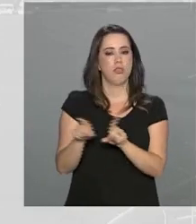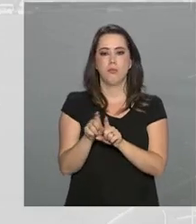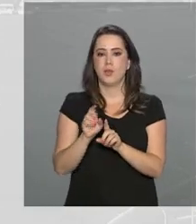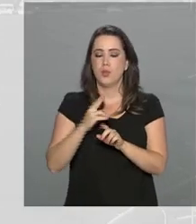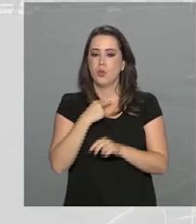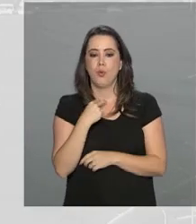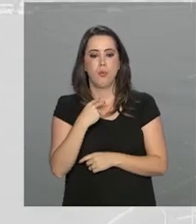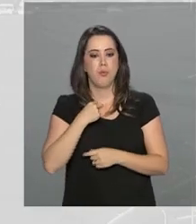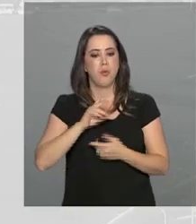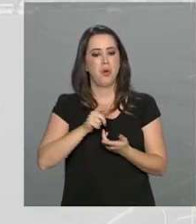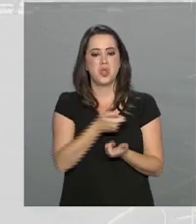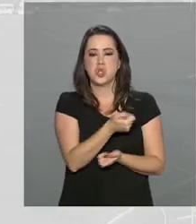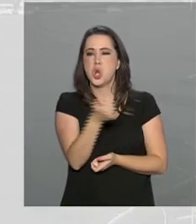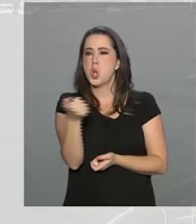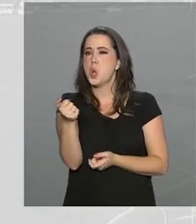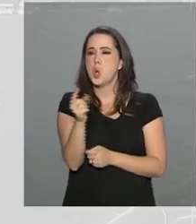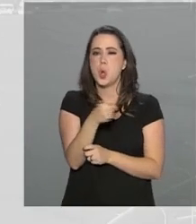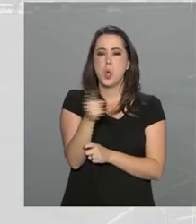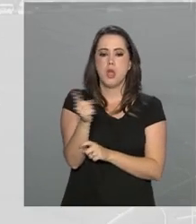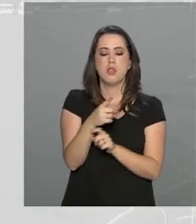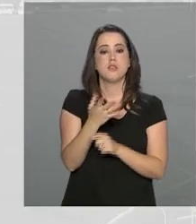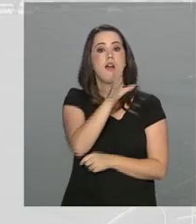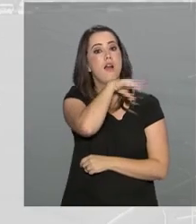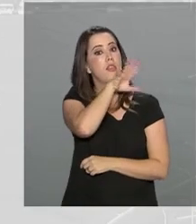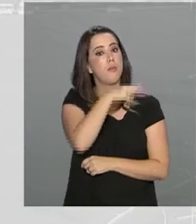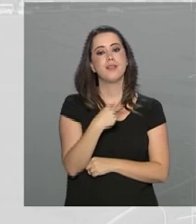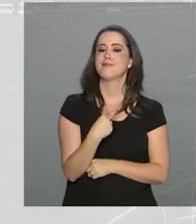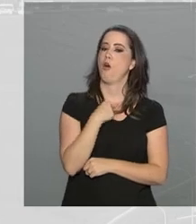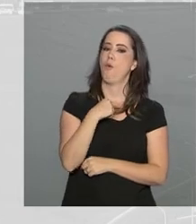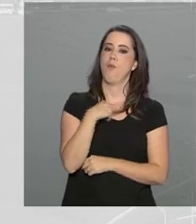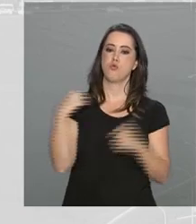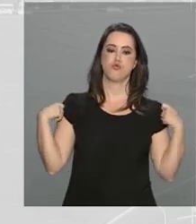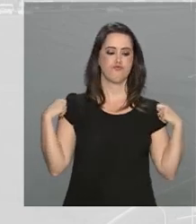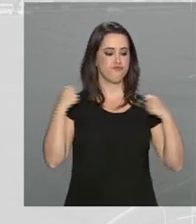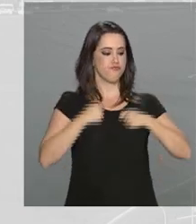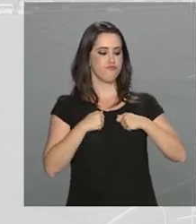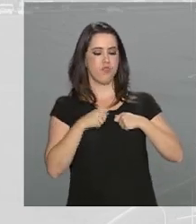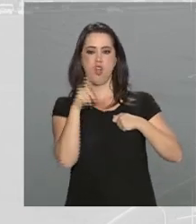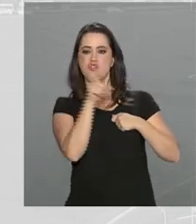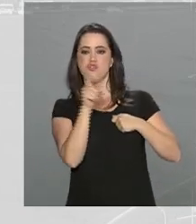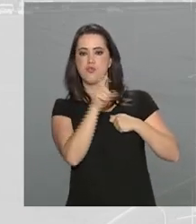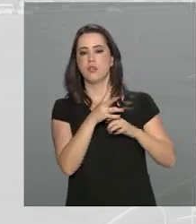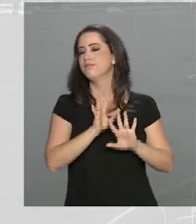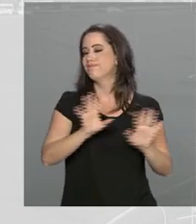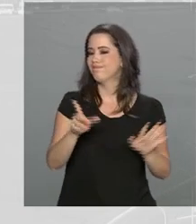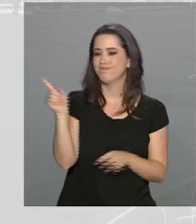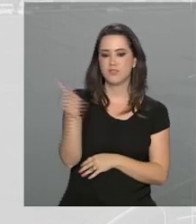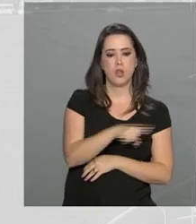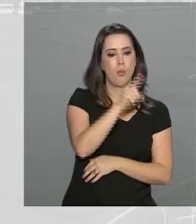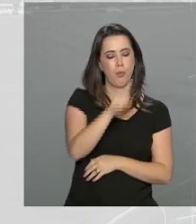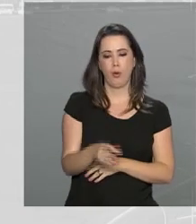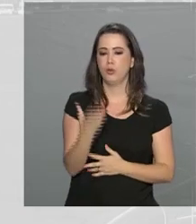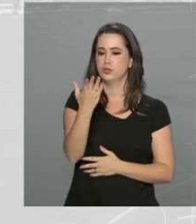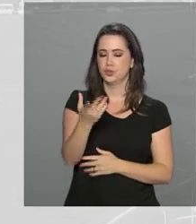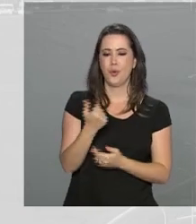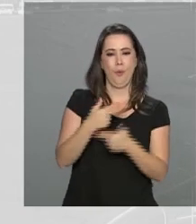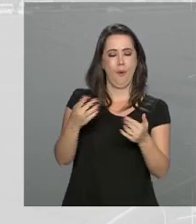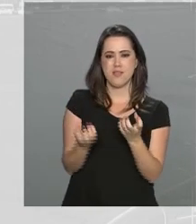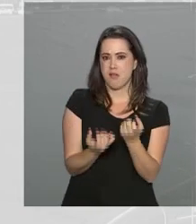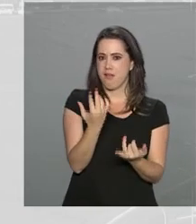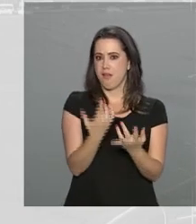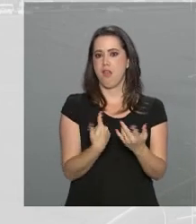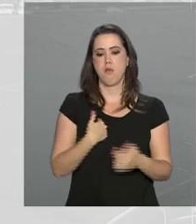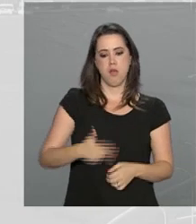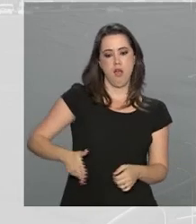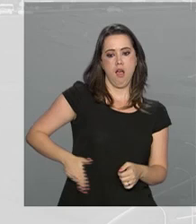apontadores laser animais bolsas e mochilas esses três máscaras produtos inflamáveis armas de